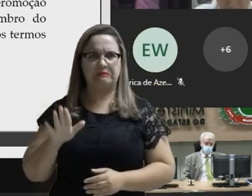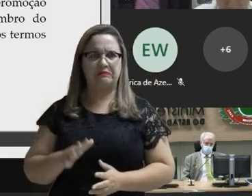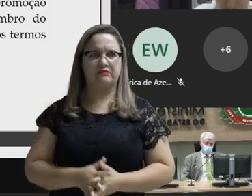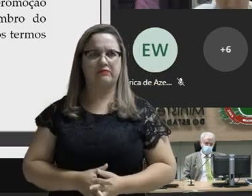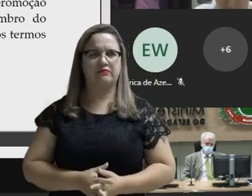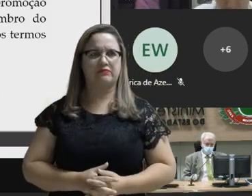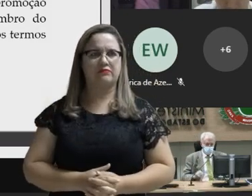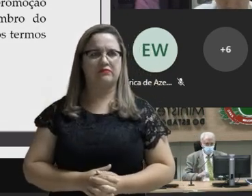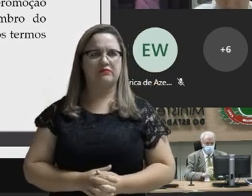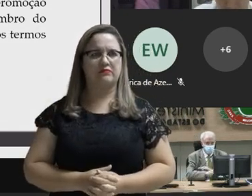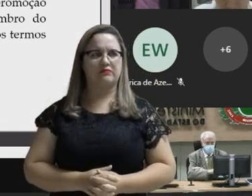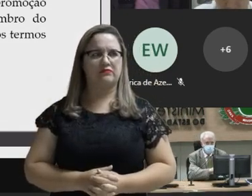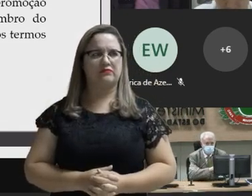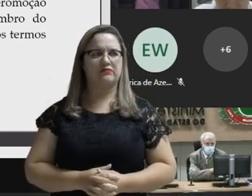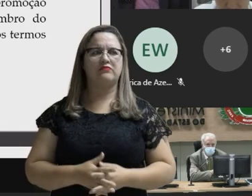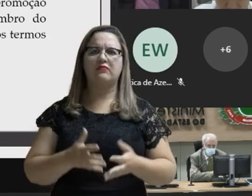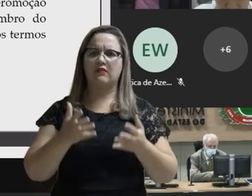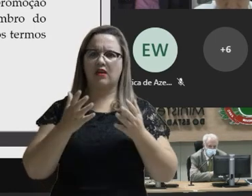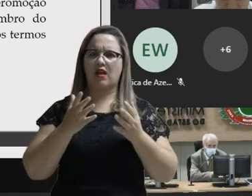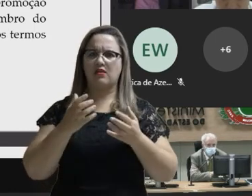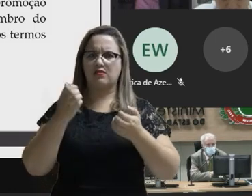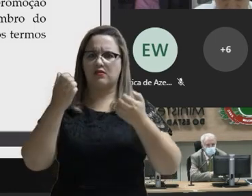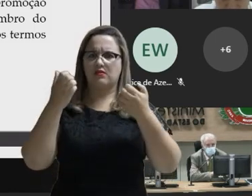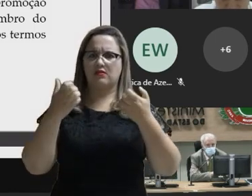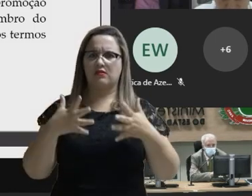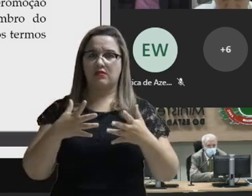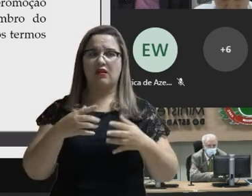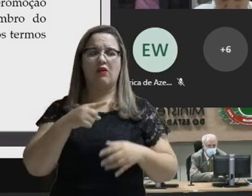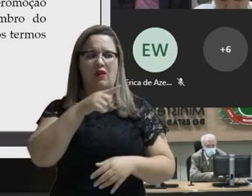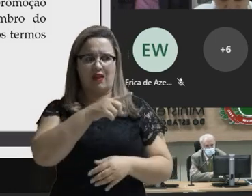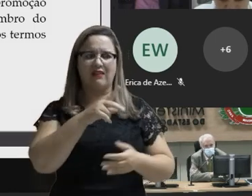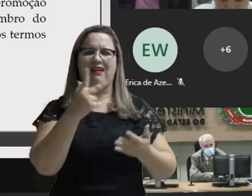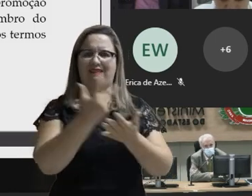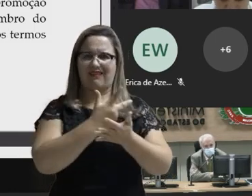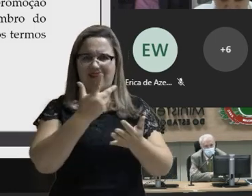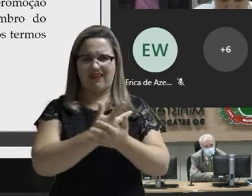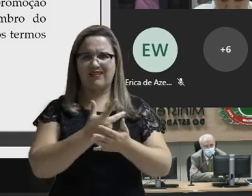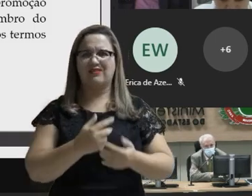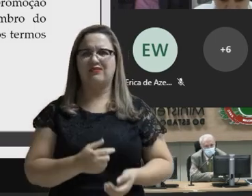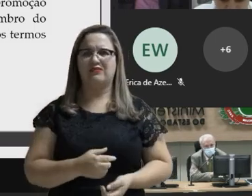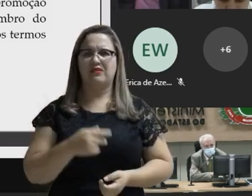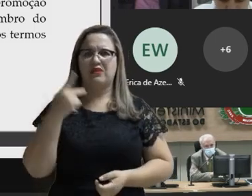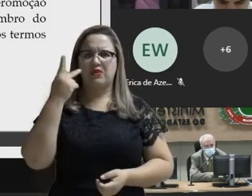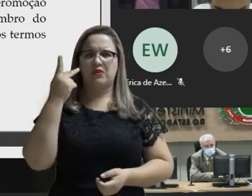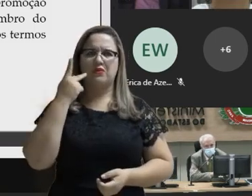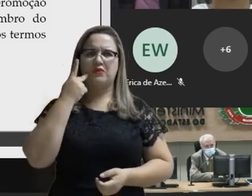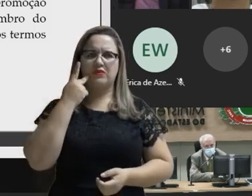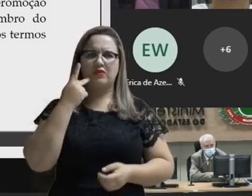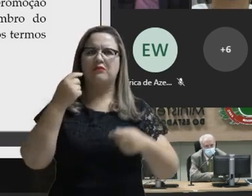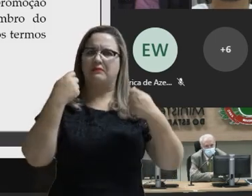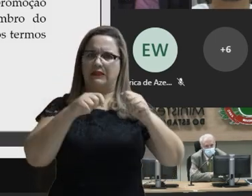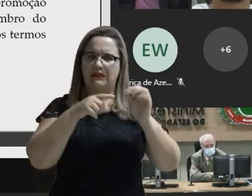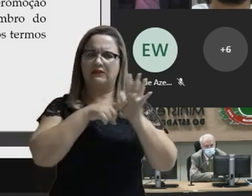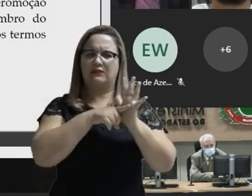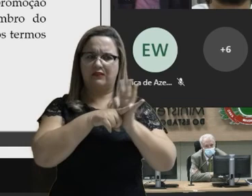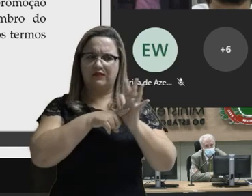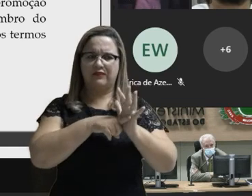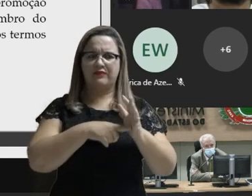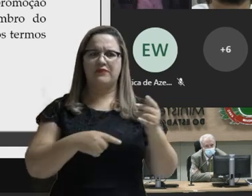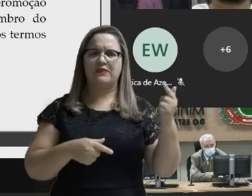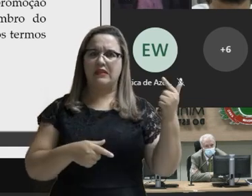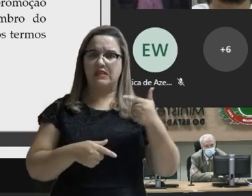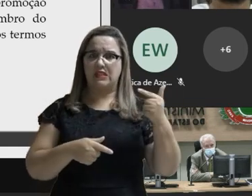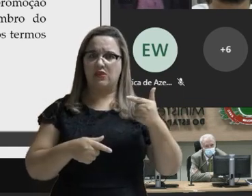Eu queria só comentar o seguinte, olha, ele está na ilegalidade, o promotor só por isso já deveria apurar, e segundo, é um